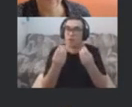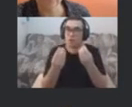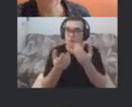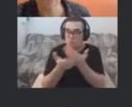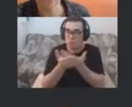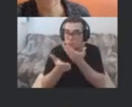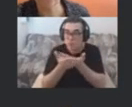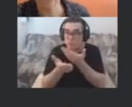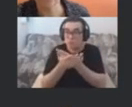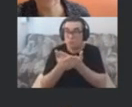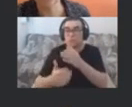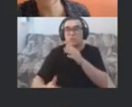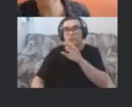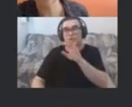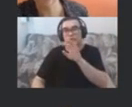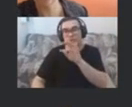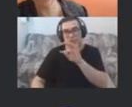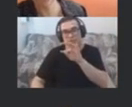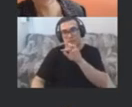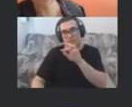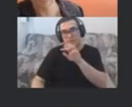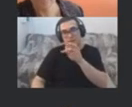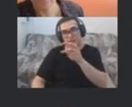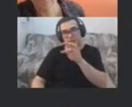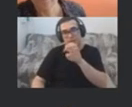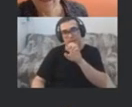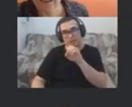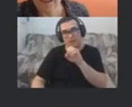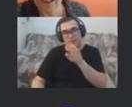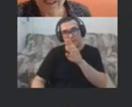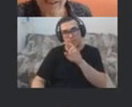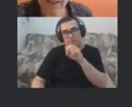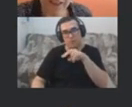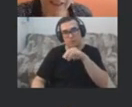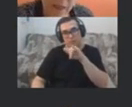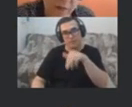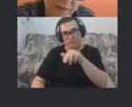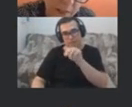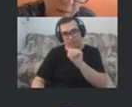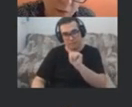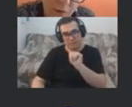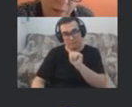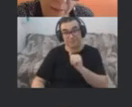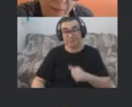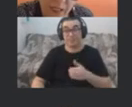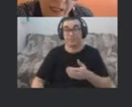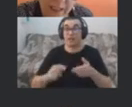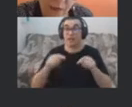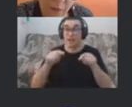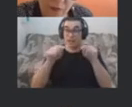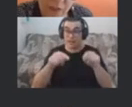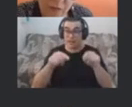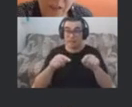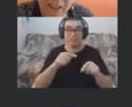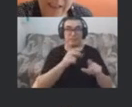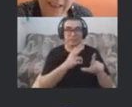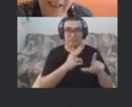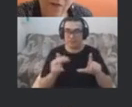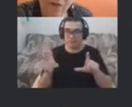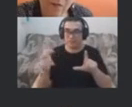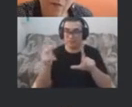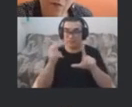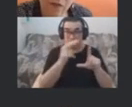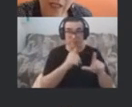cacau e chocolate por cromatografia líquida de alta pressão. Então, aqui é um esquema da